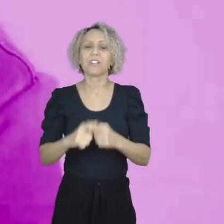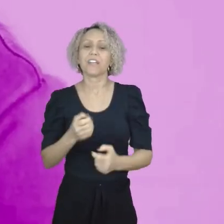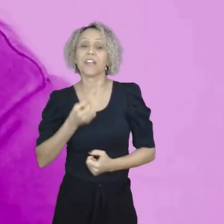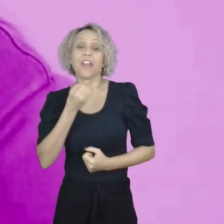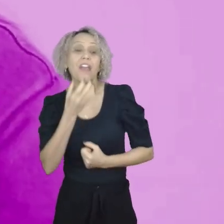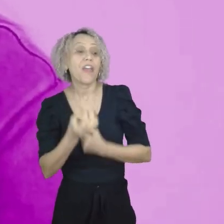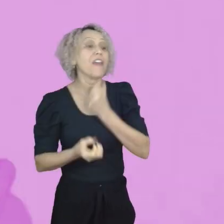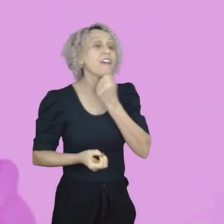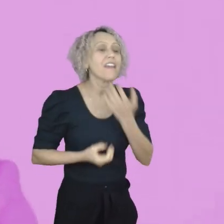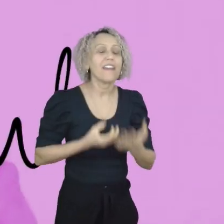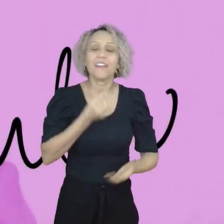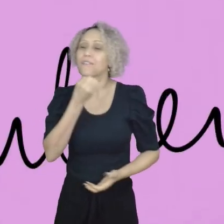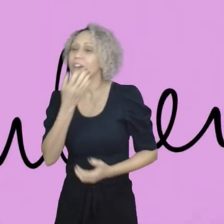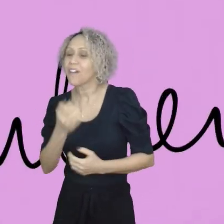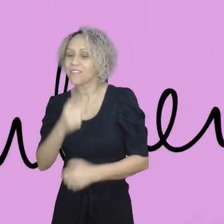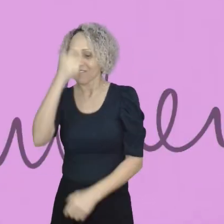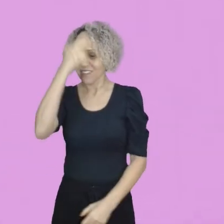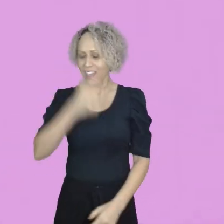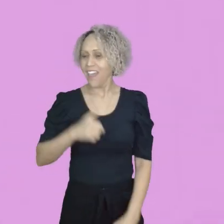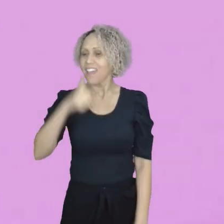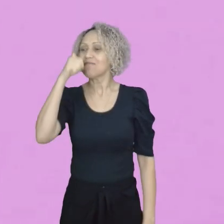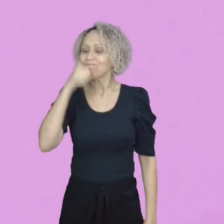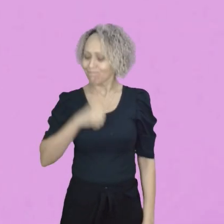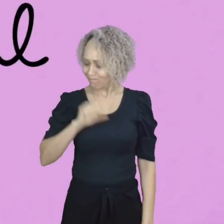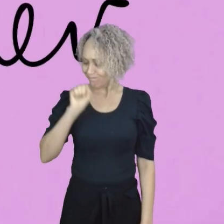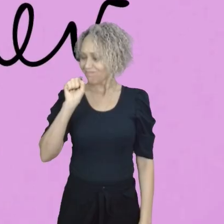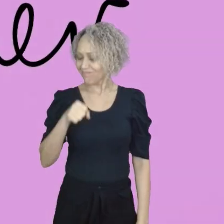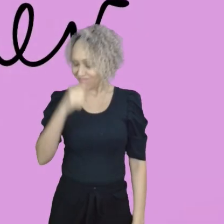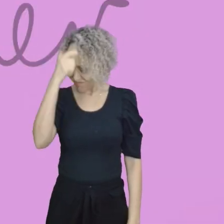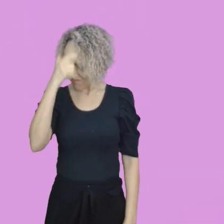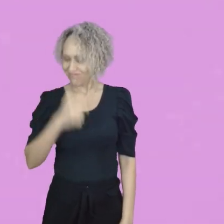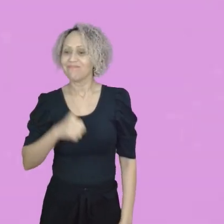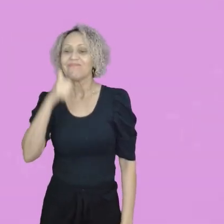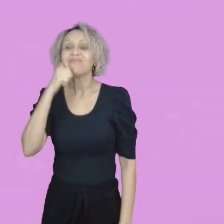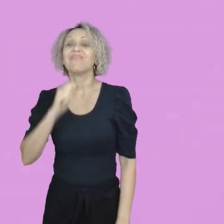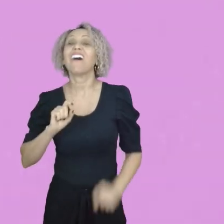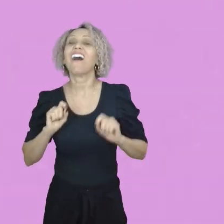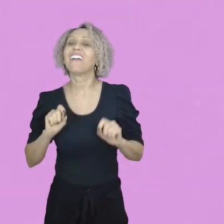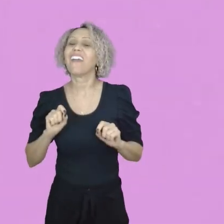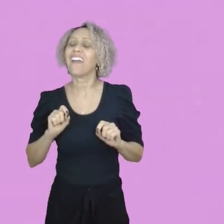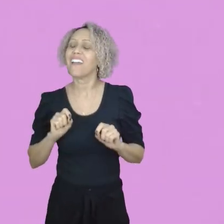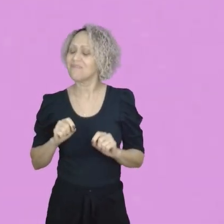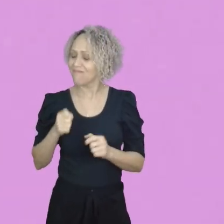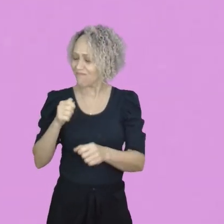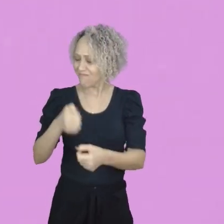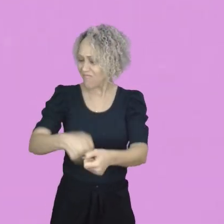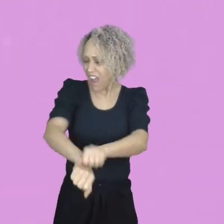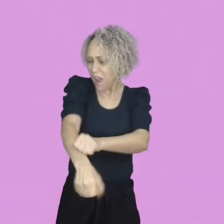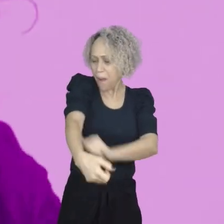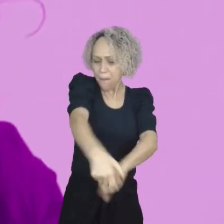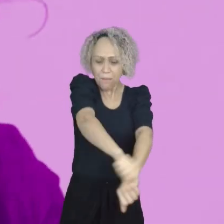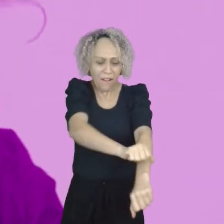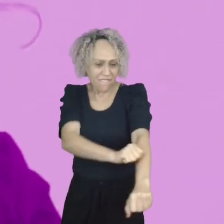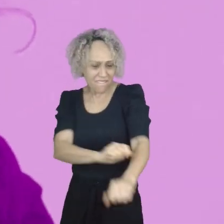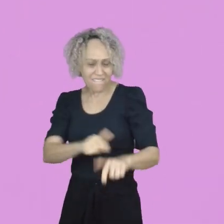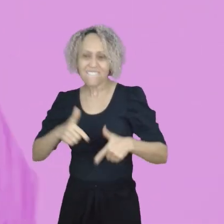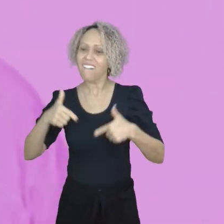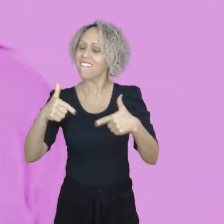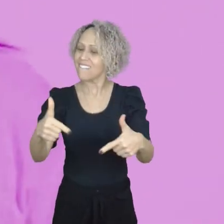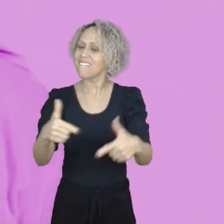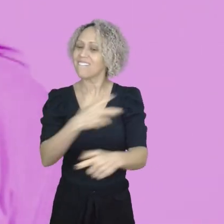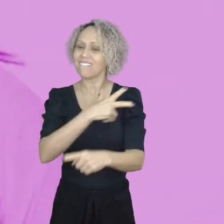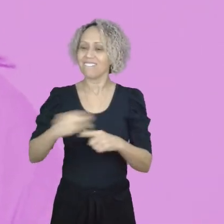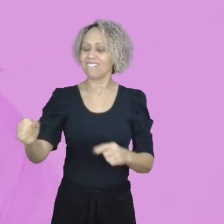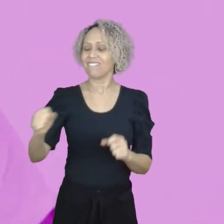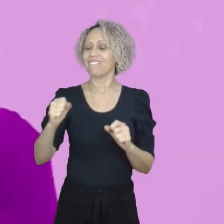Porque eu sou mulher pra fazer acontecer.